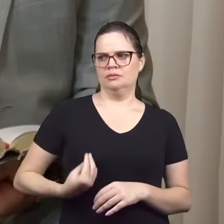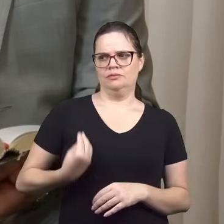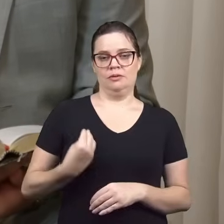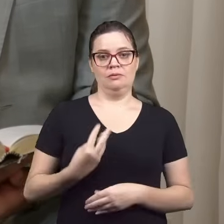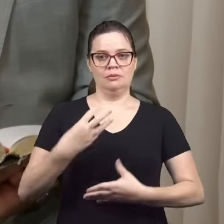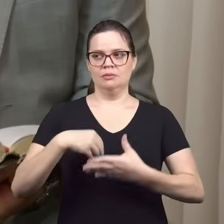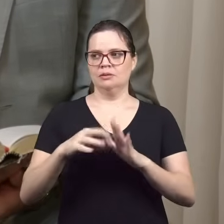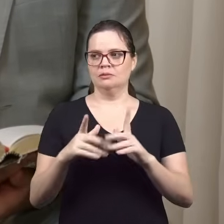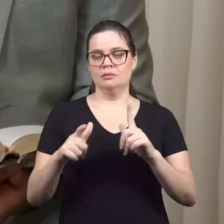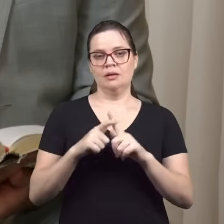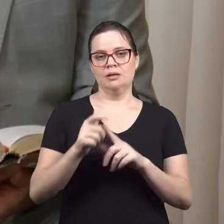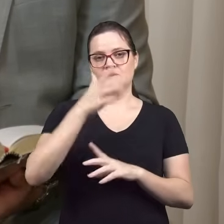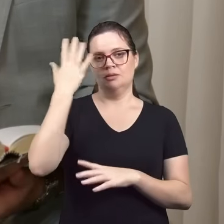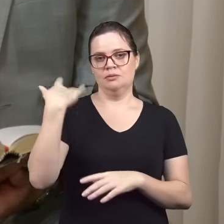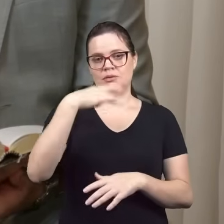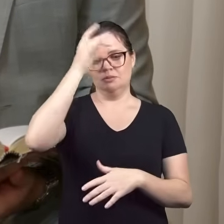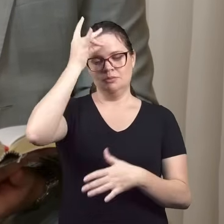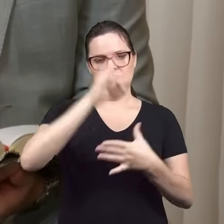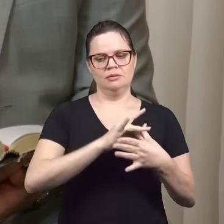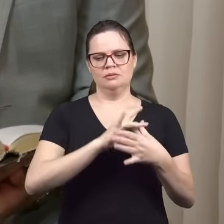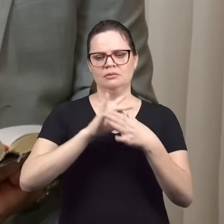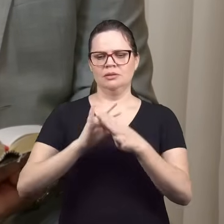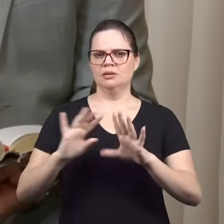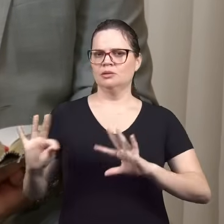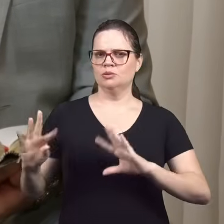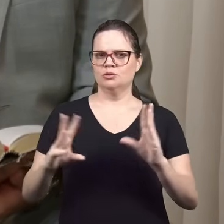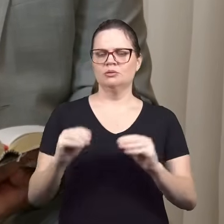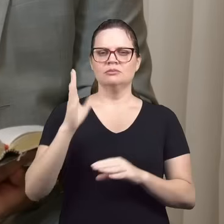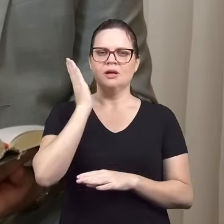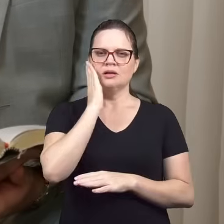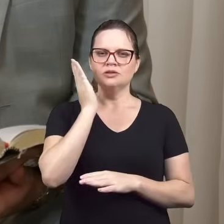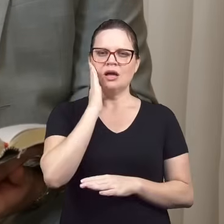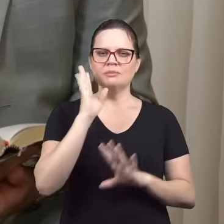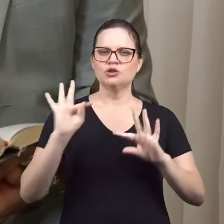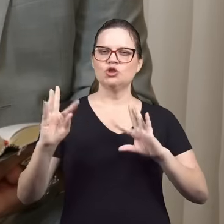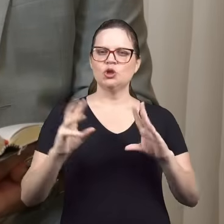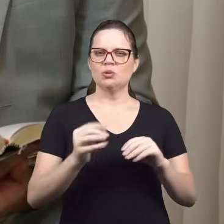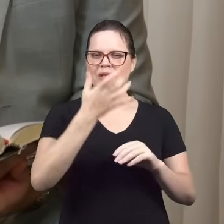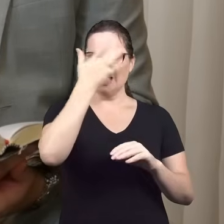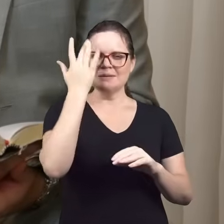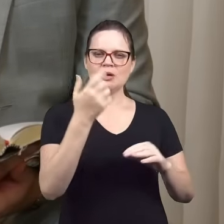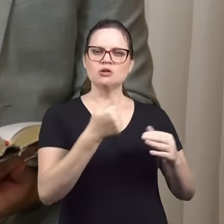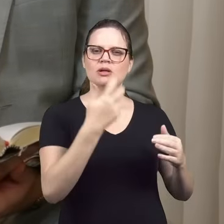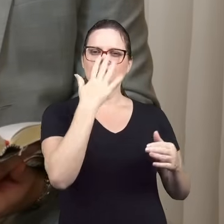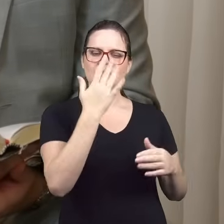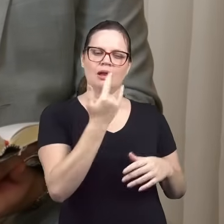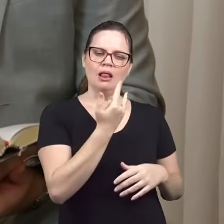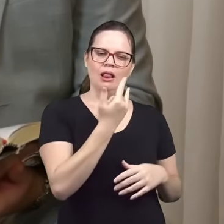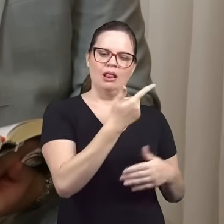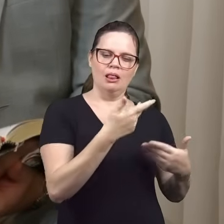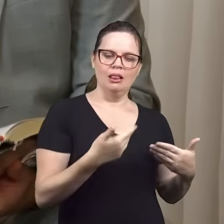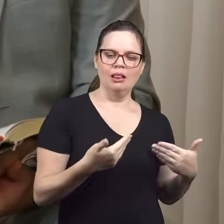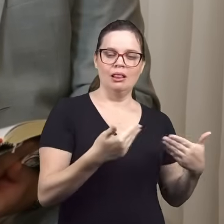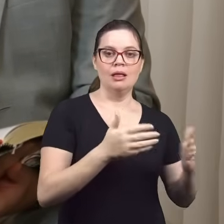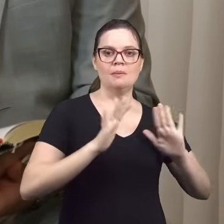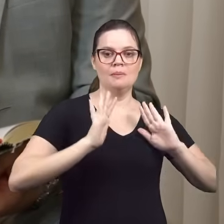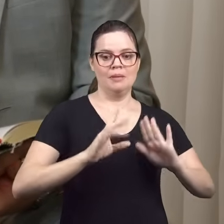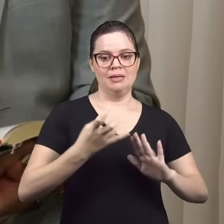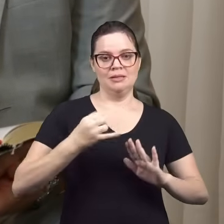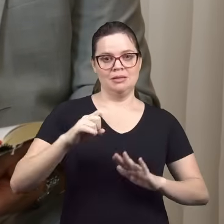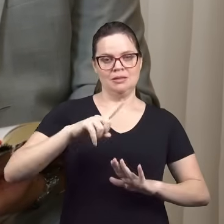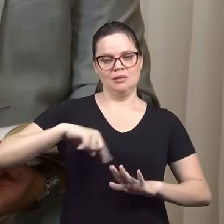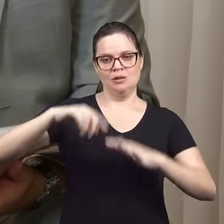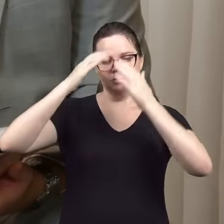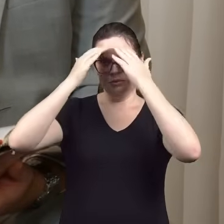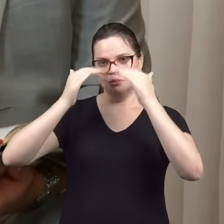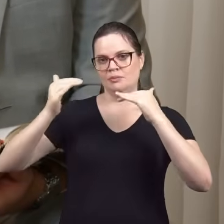né? Então, apesar de todas as ofertas, né, tudo que é colocado à nossa posição, pela nossa obediência ao Espírito Santo,